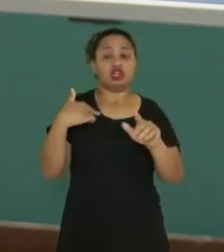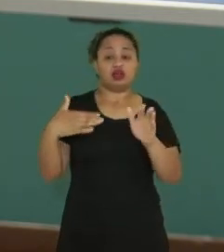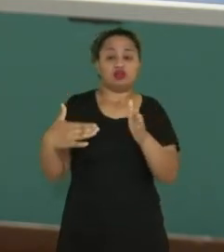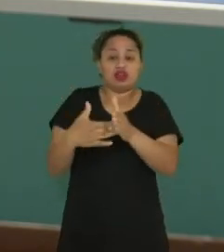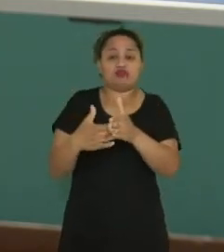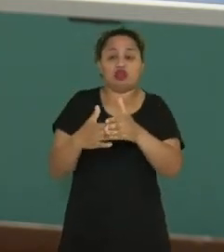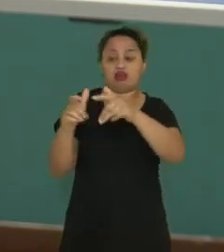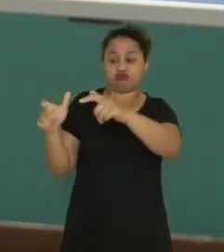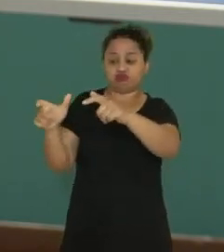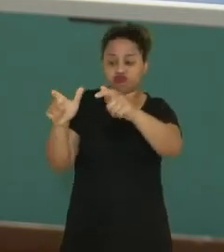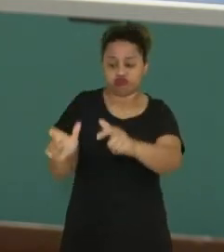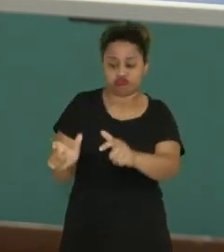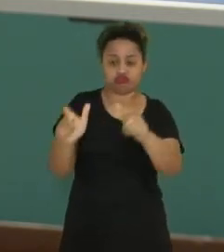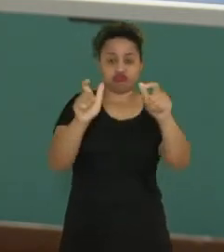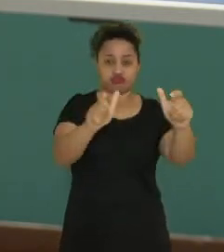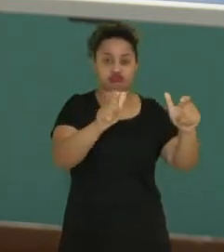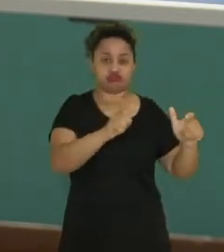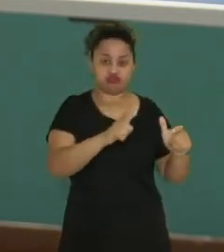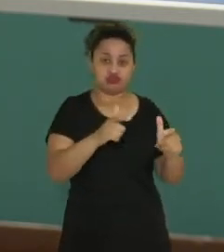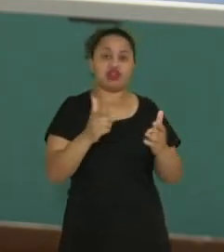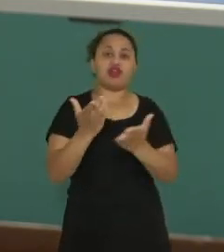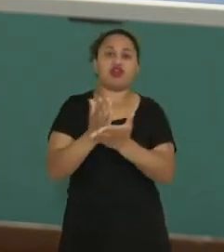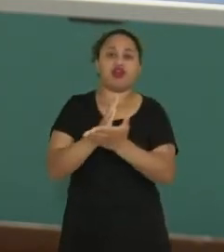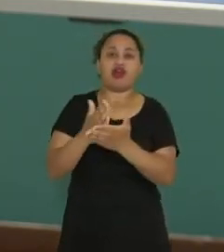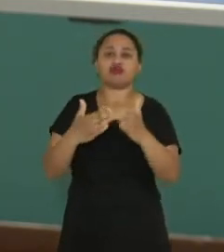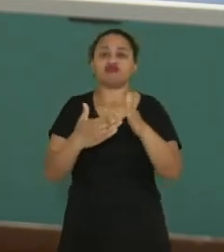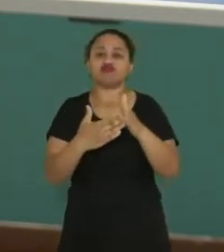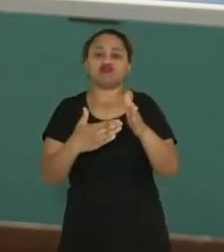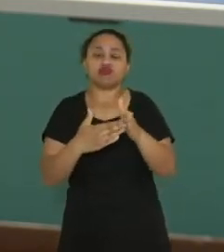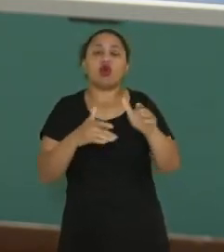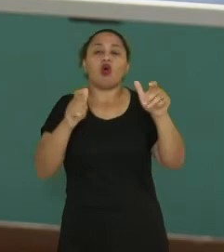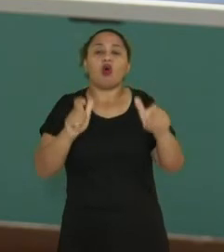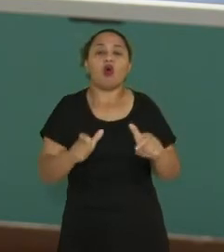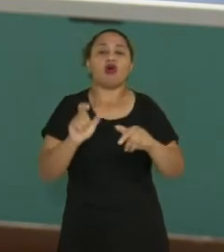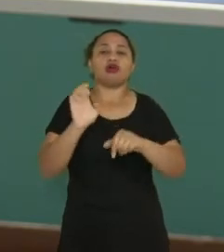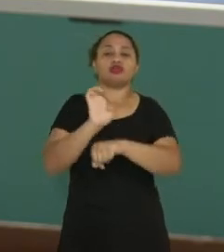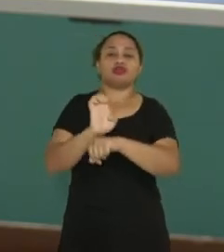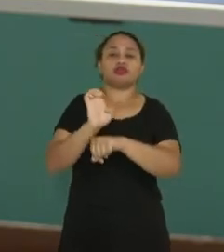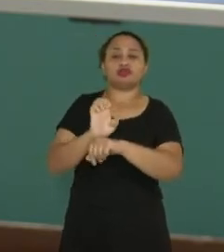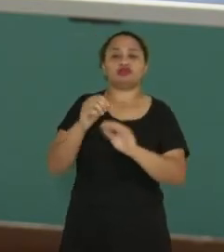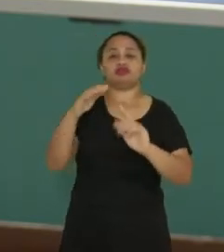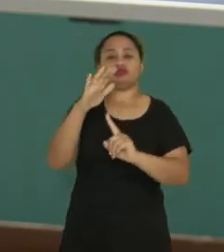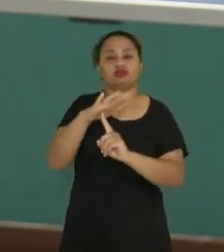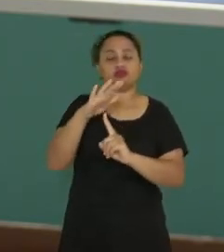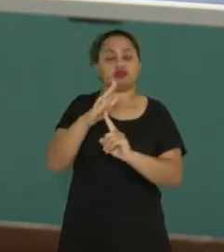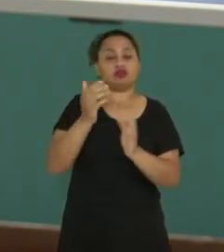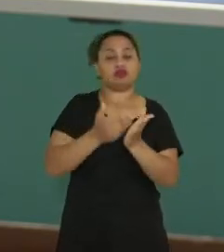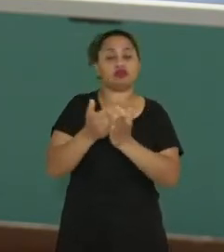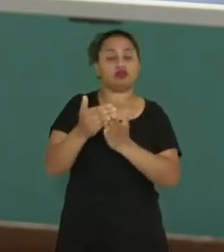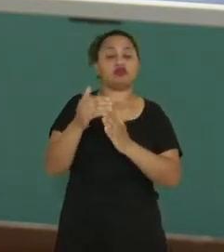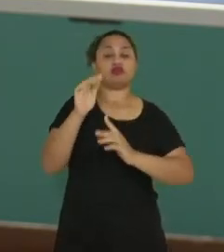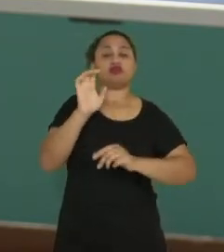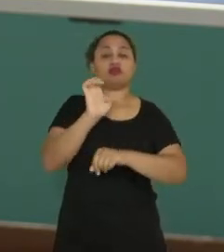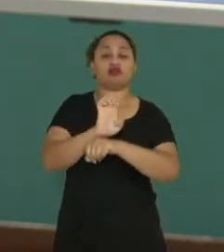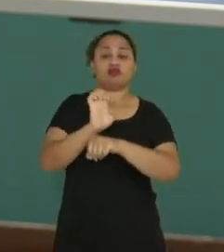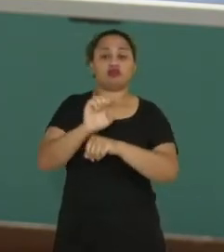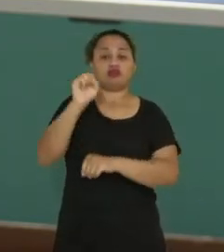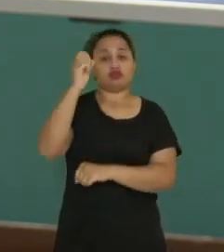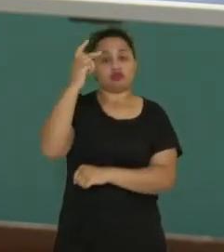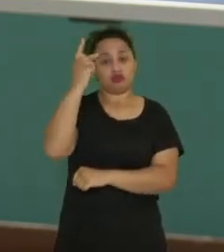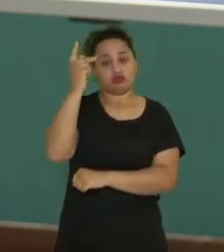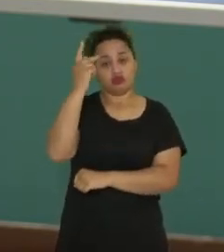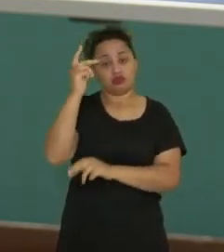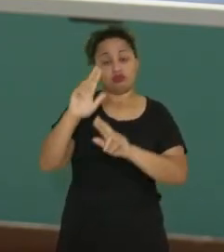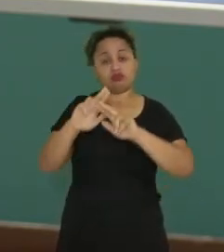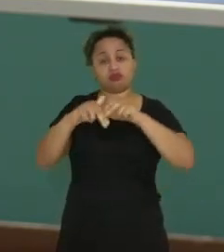gente conhece hoje das nossas fronteiras, né? Até onde é o estado do Paraná, onde começa o estado de São Paulo. Nesse sentido que a gente